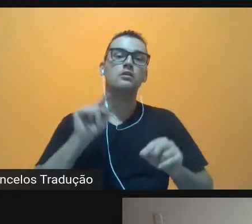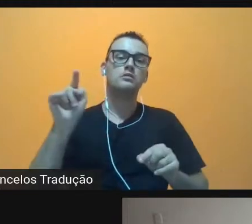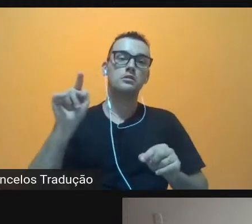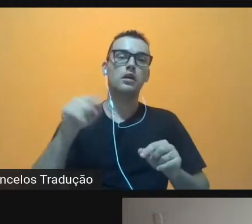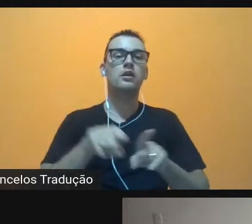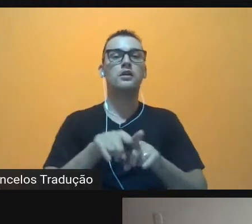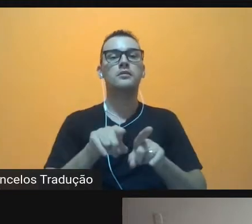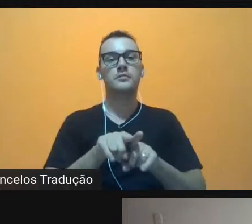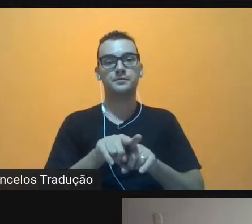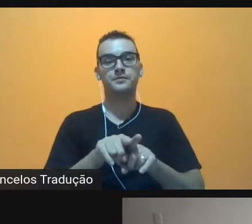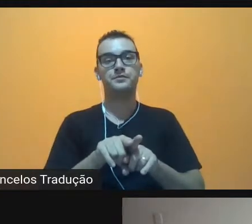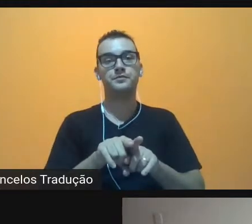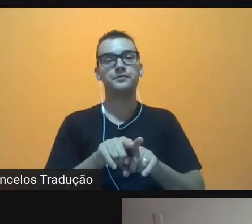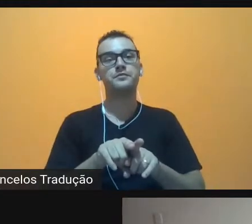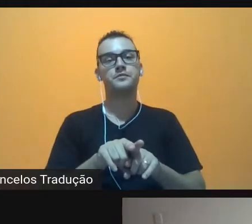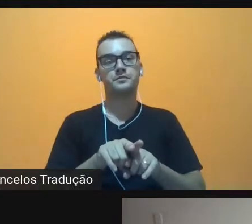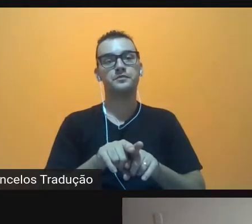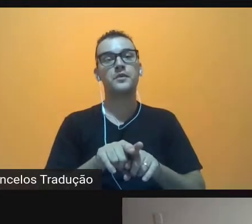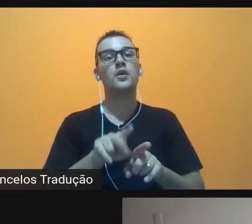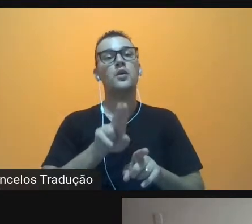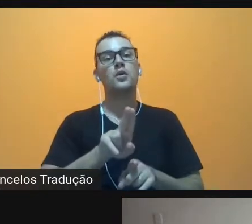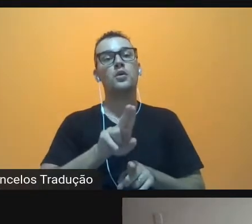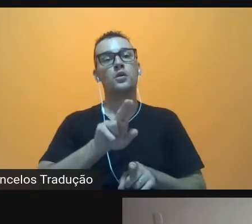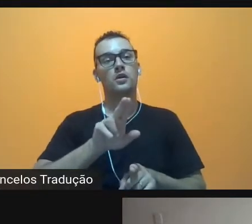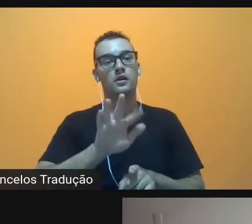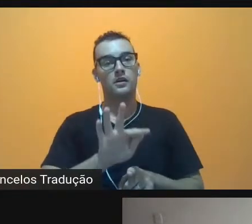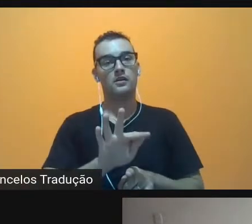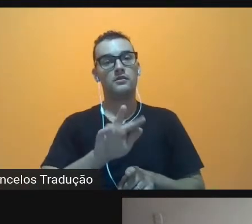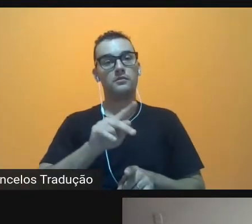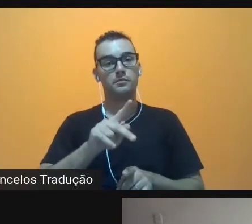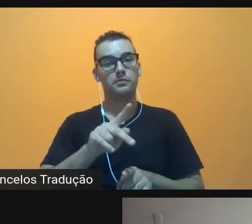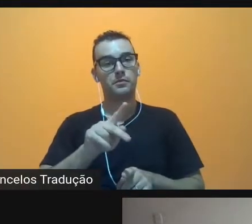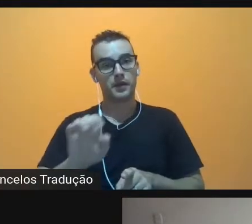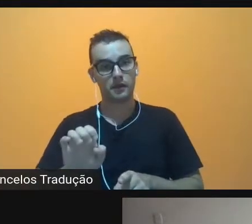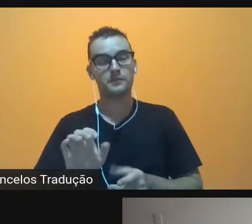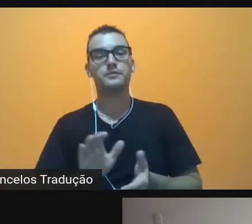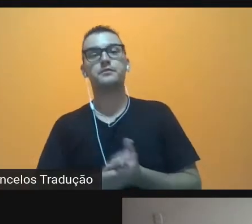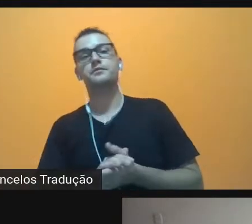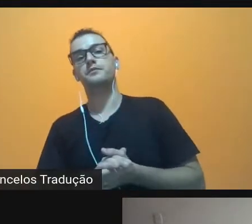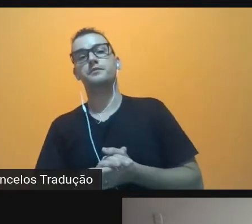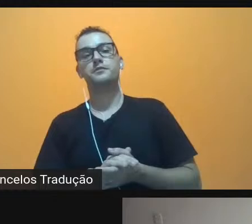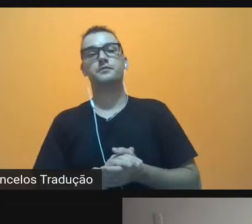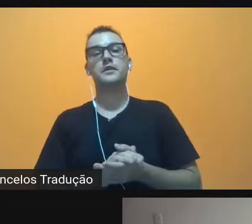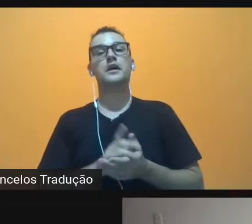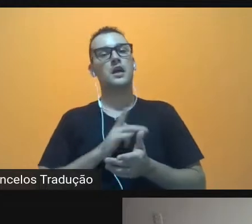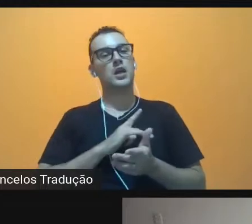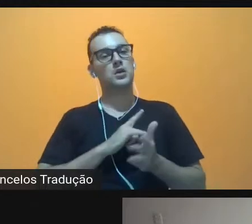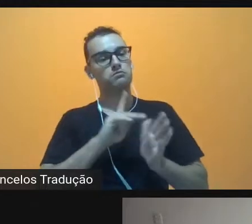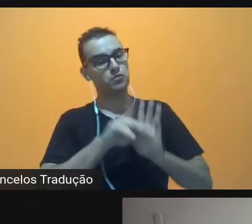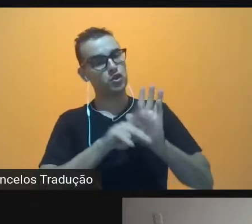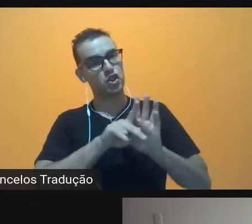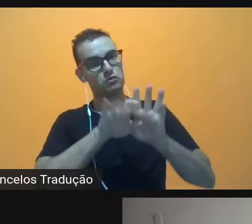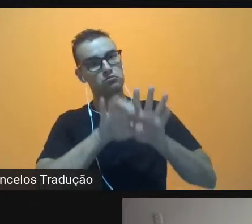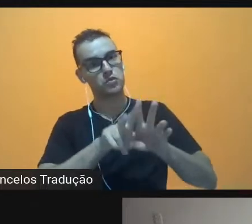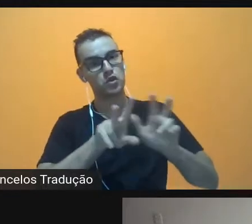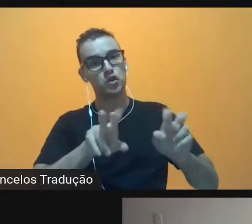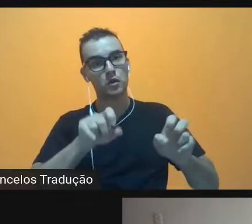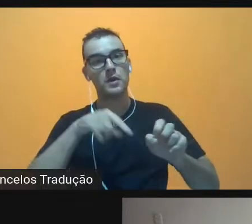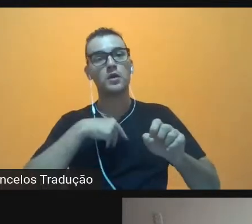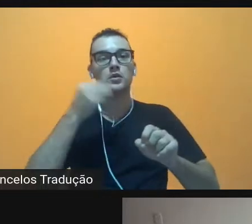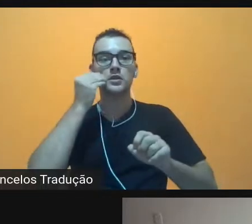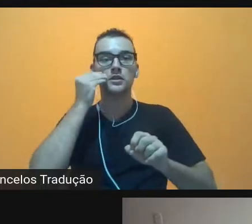na Universidade Federal de Pernambuco, escrevi um projeto sobre isso, tentei o mestrado,